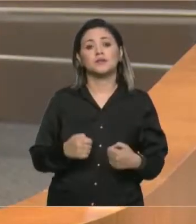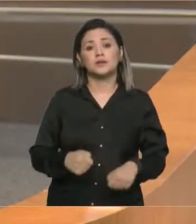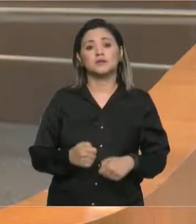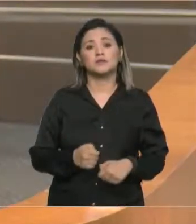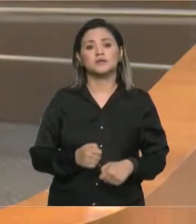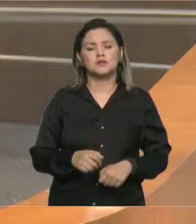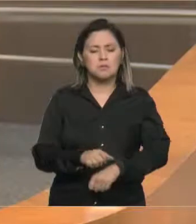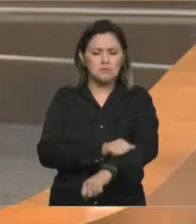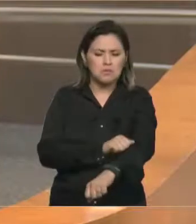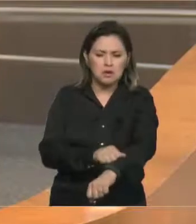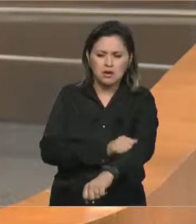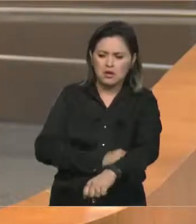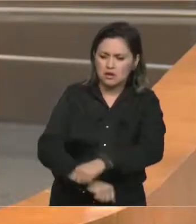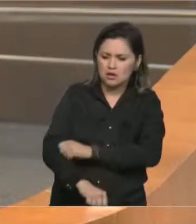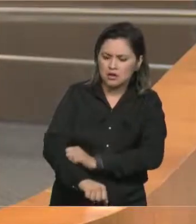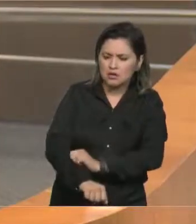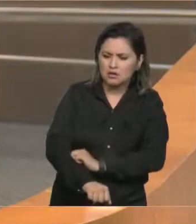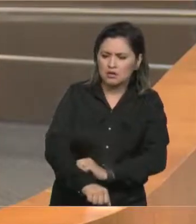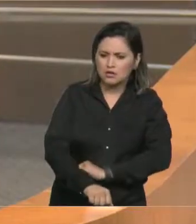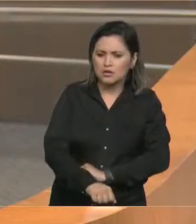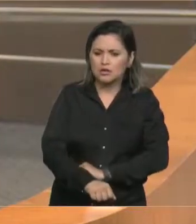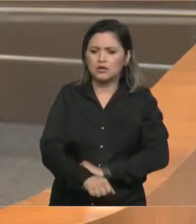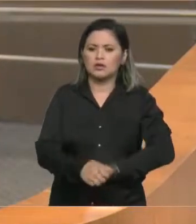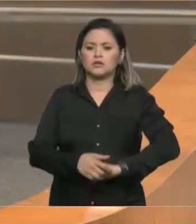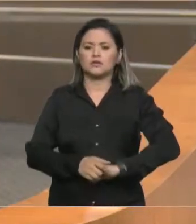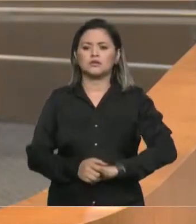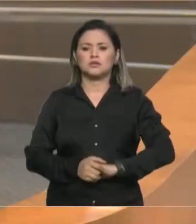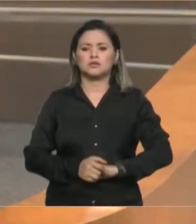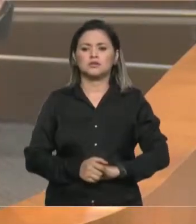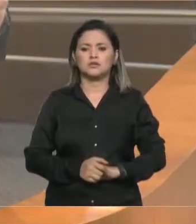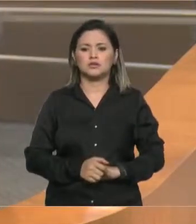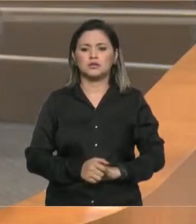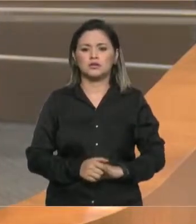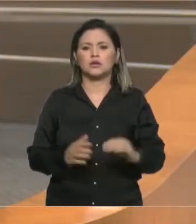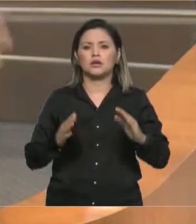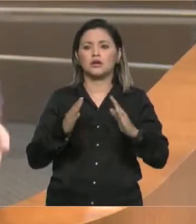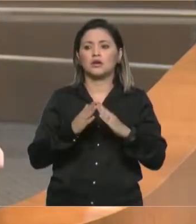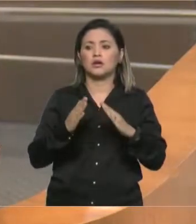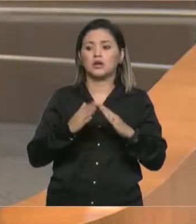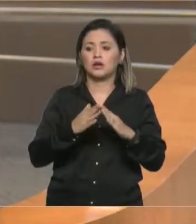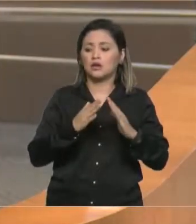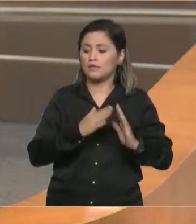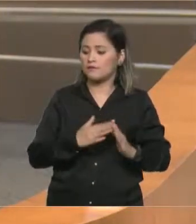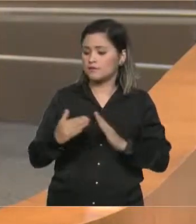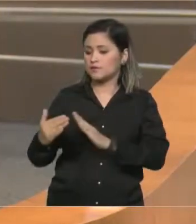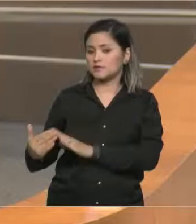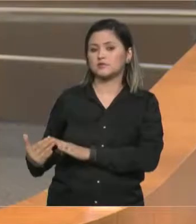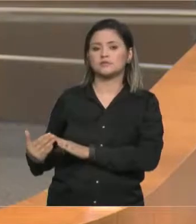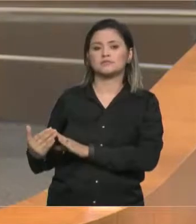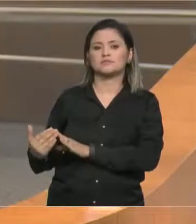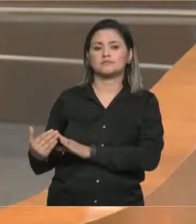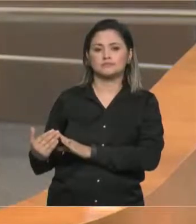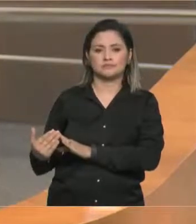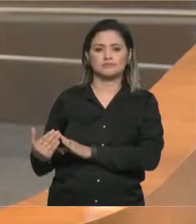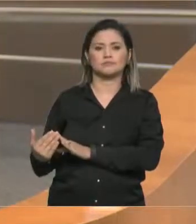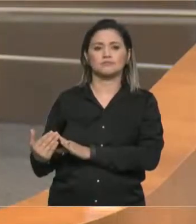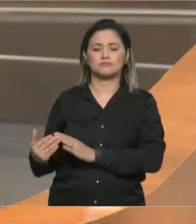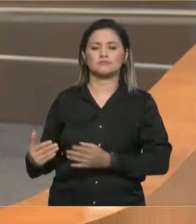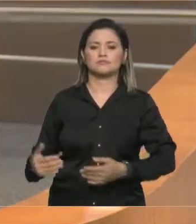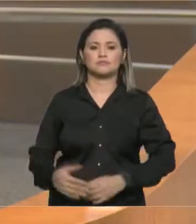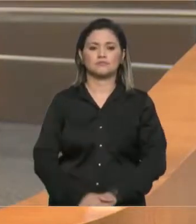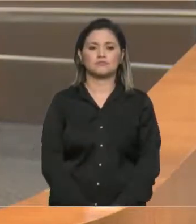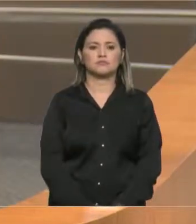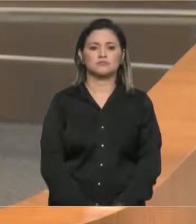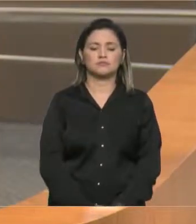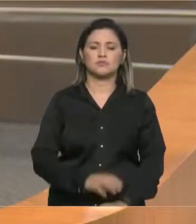fazer as suas necessidades nas casas de vizinhos. Ou seja, isso aí, muitas